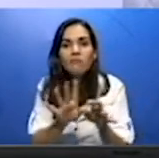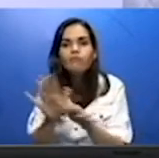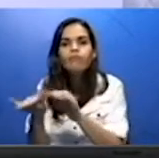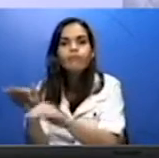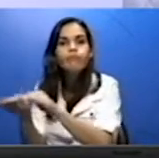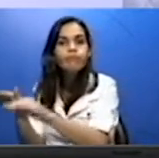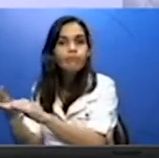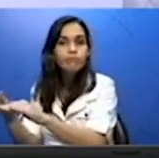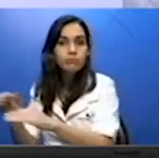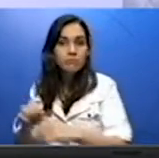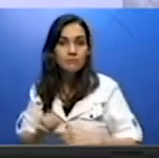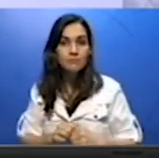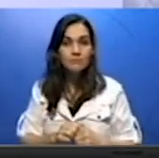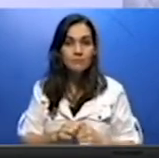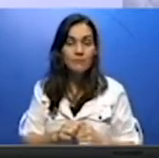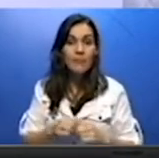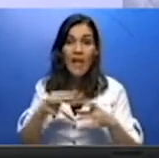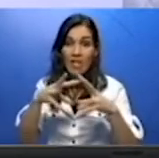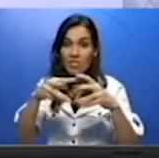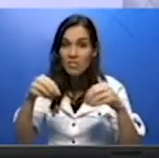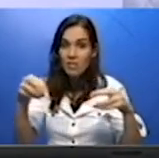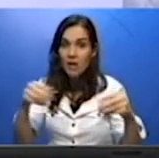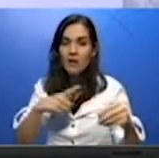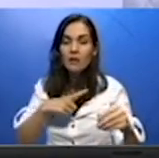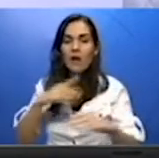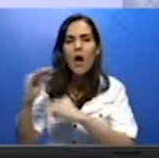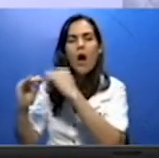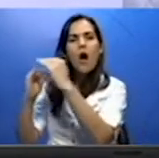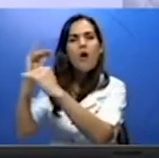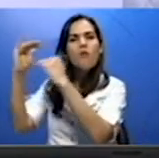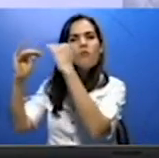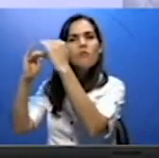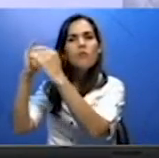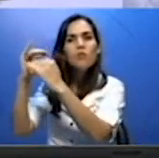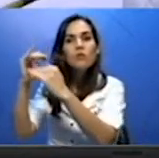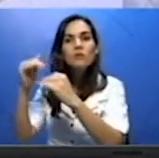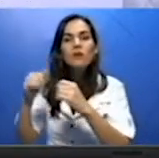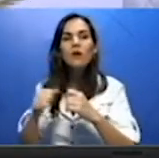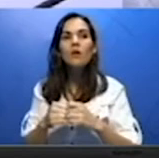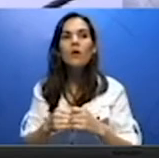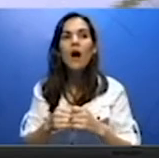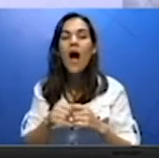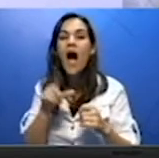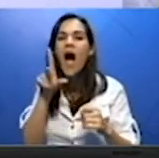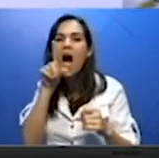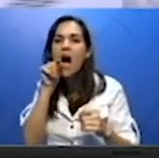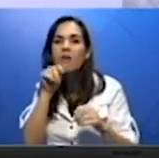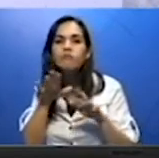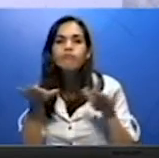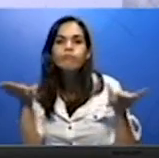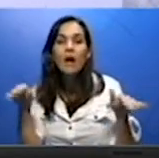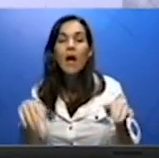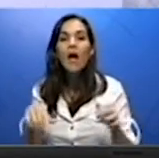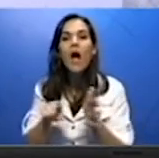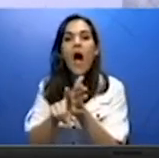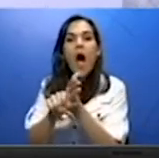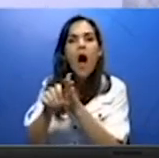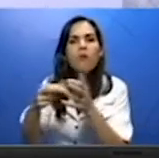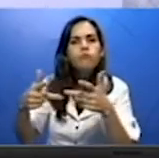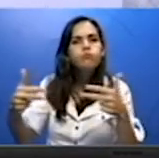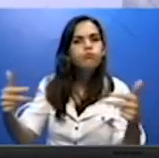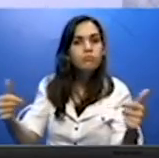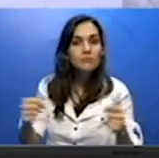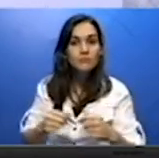atuais na terra ouvir a evolução dos répteis e das aves que são animais mais adaptados por mês terrestre e por fim